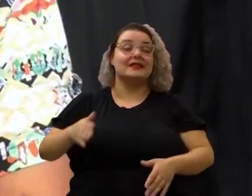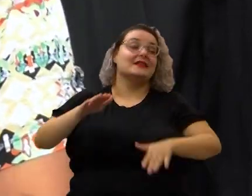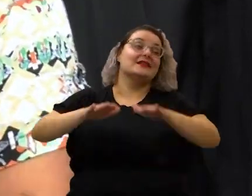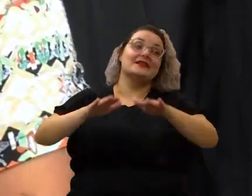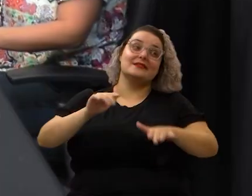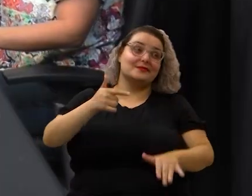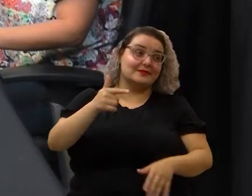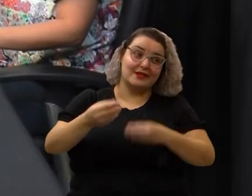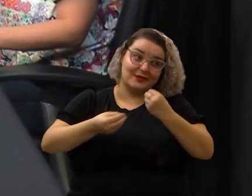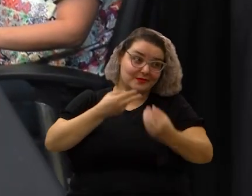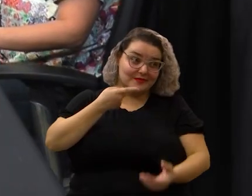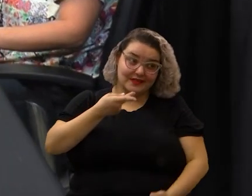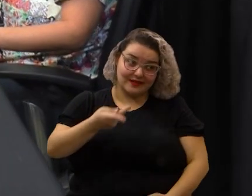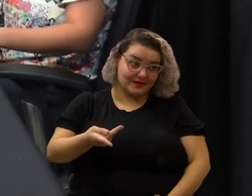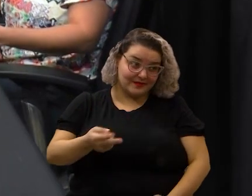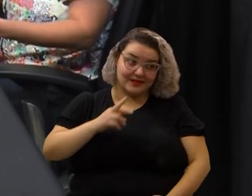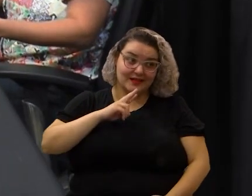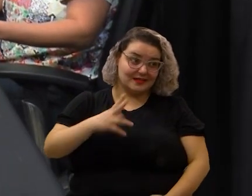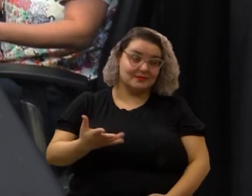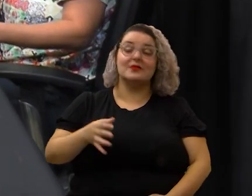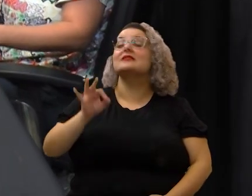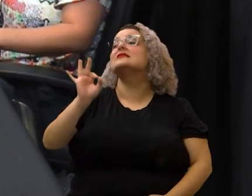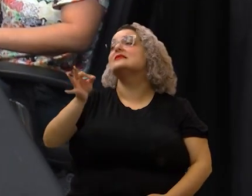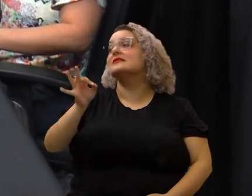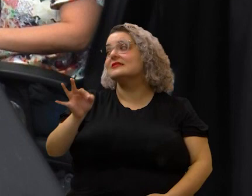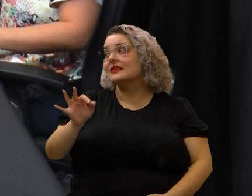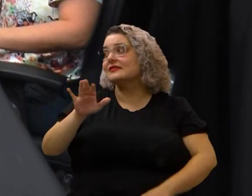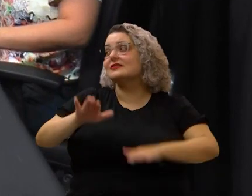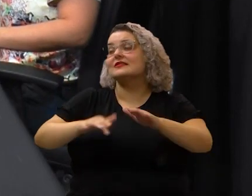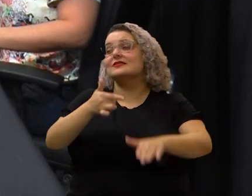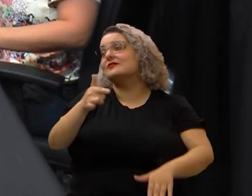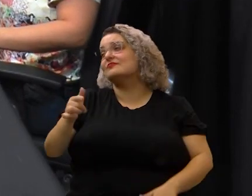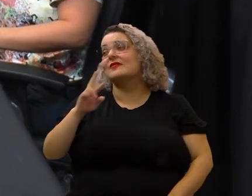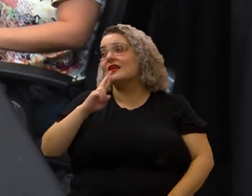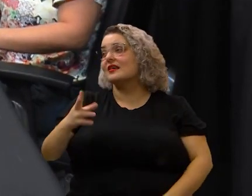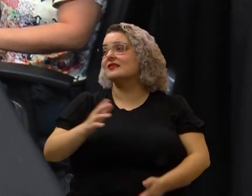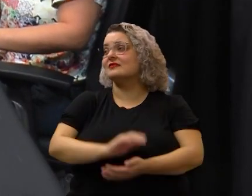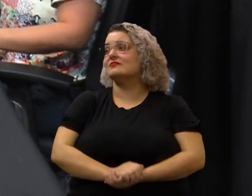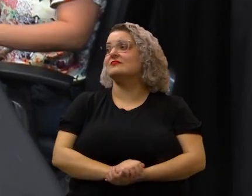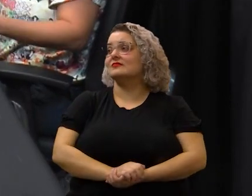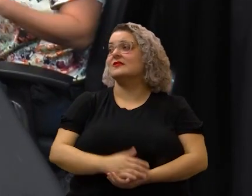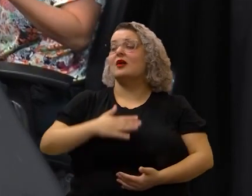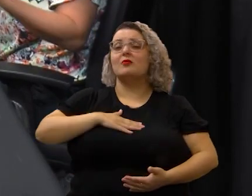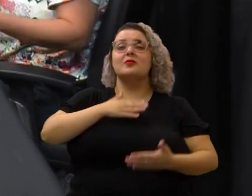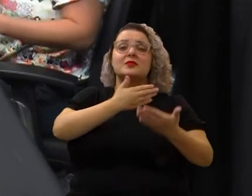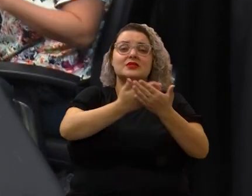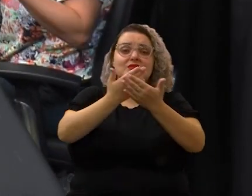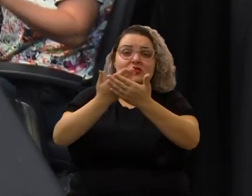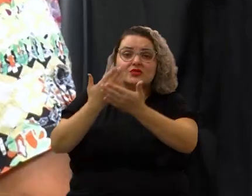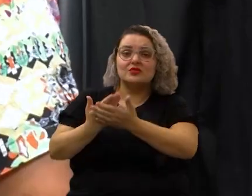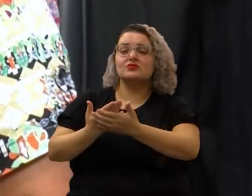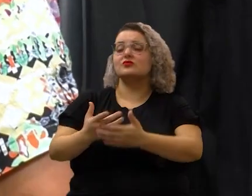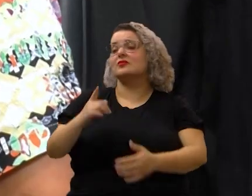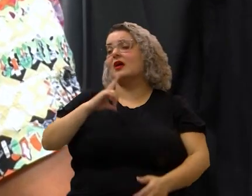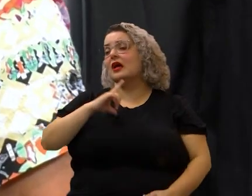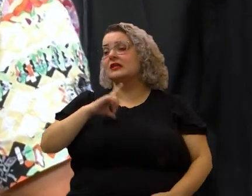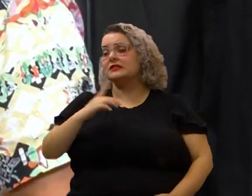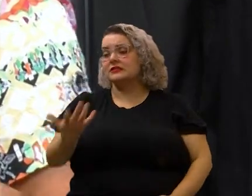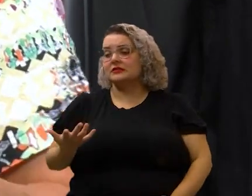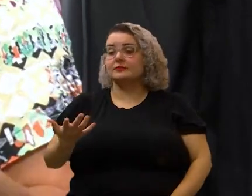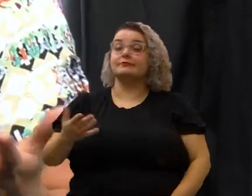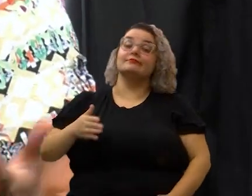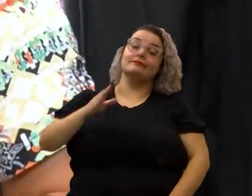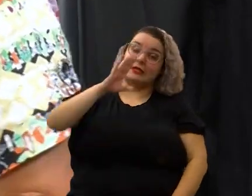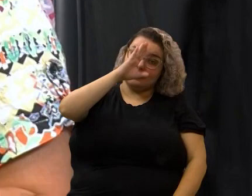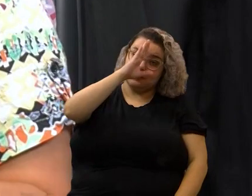e eu E acho nem sempre dá para dar resposta, nem né? sempre dá para dar resposta. Então, para mim, estudar e ter,